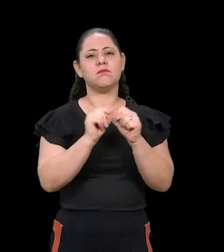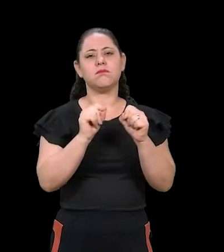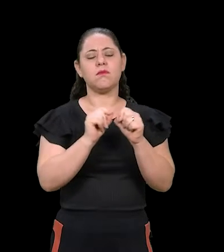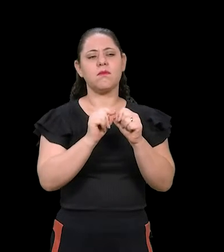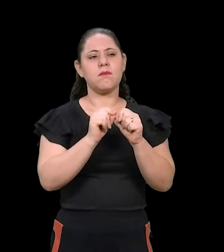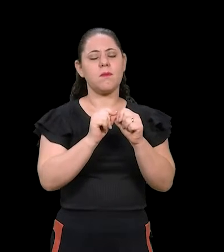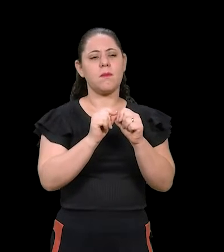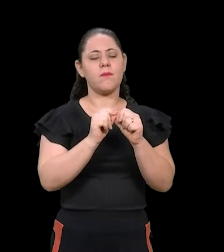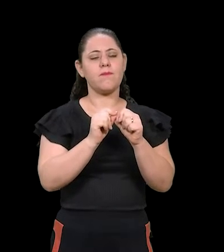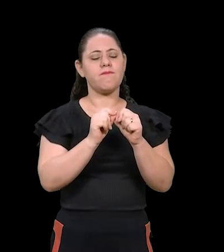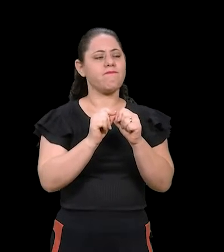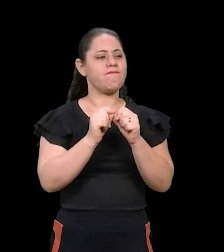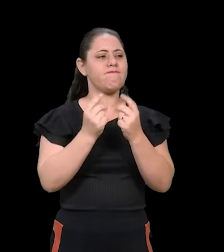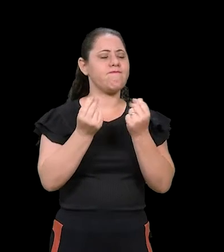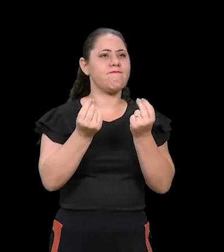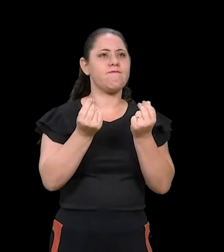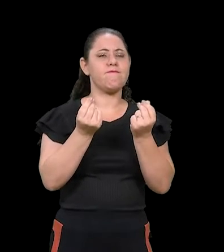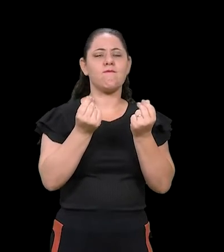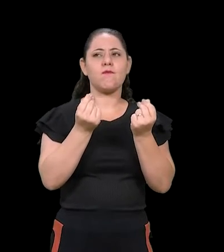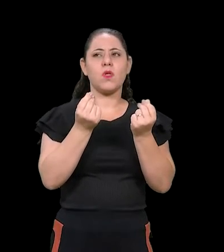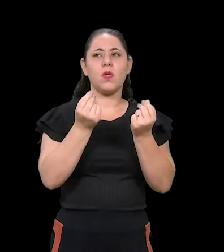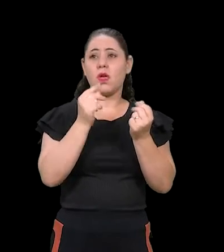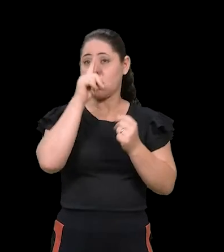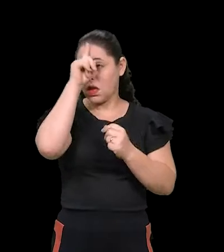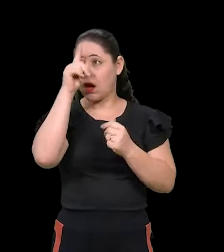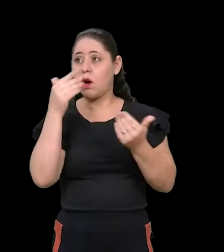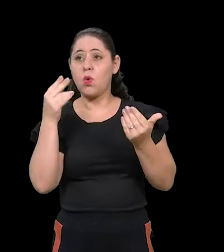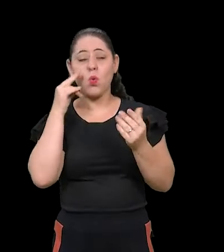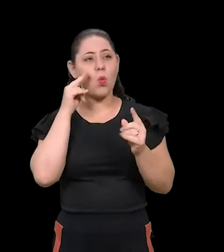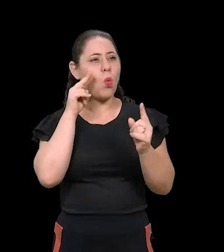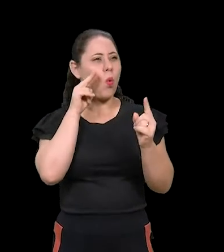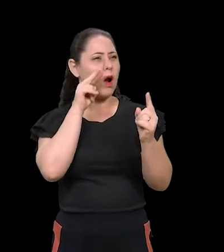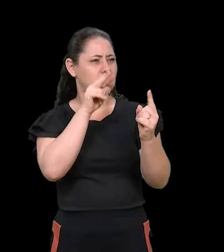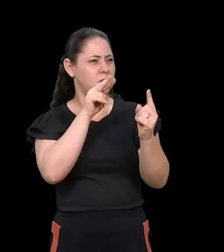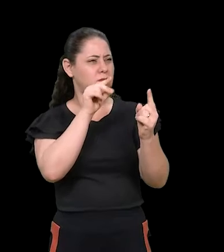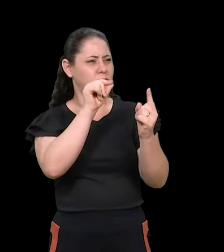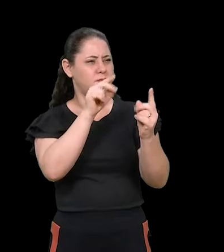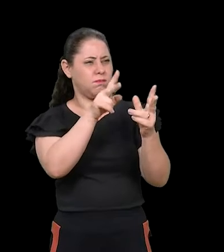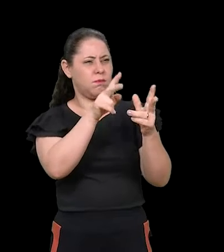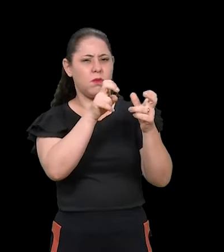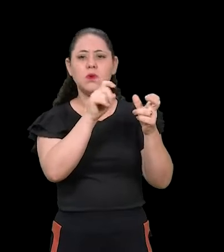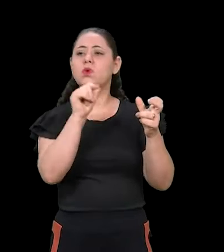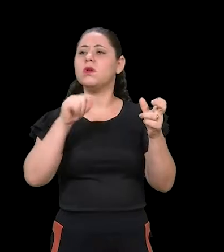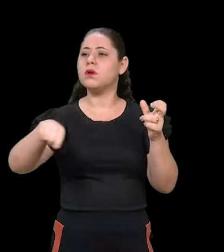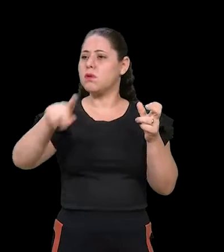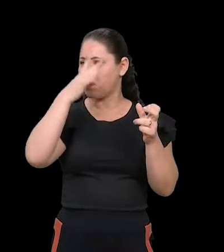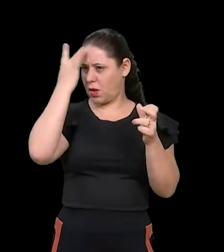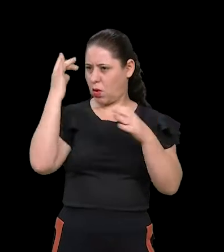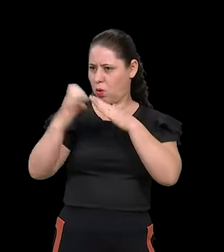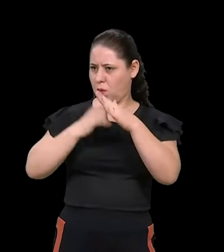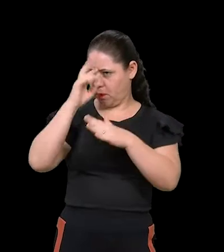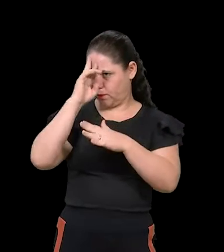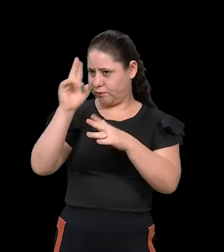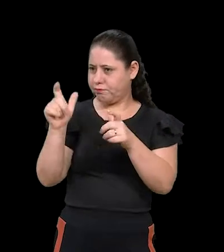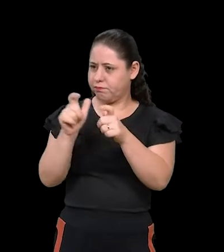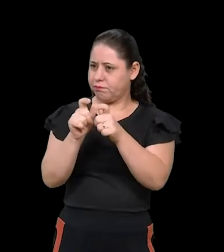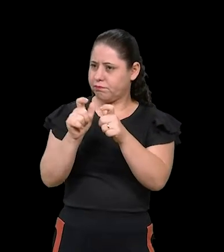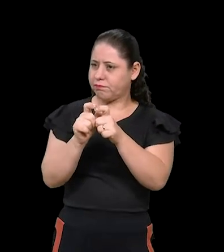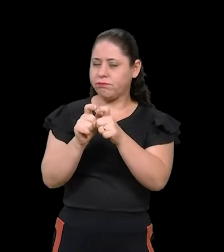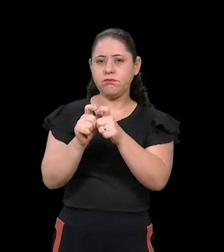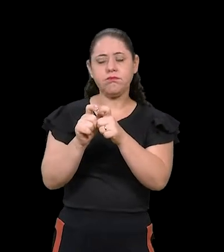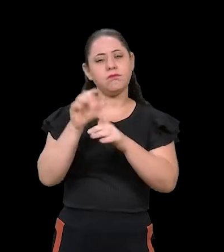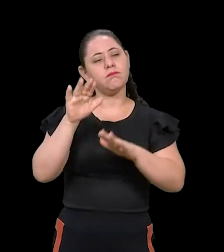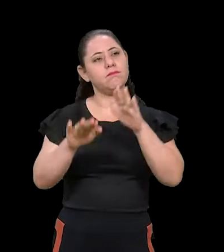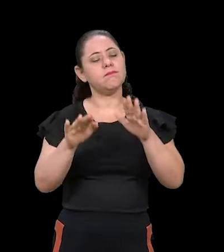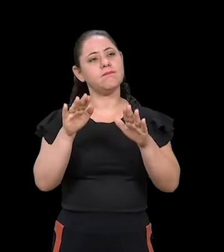o que move, né, o que puxa essa ideia é olhar, né, o que esse empreendedor faz,